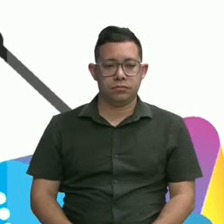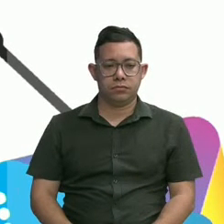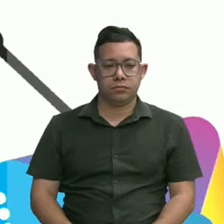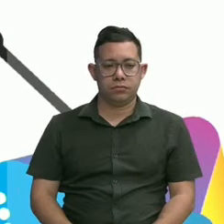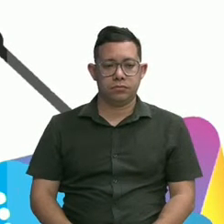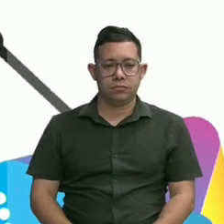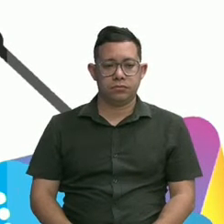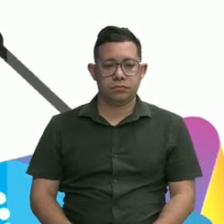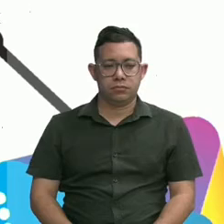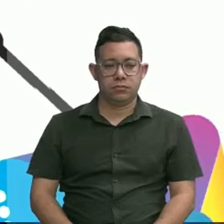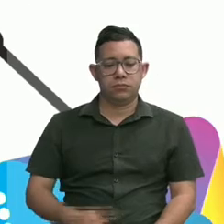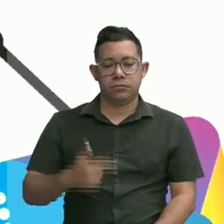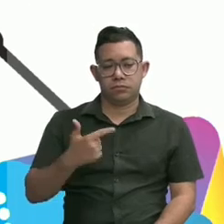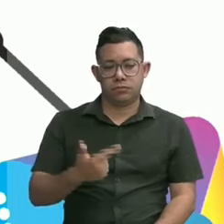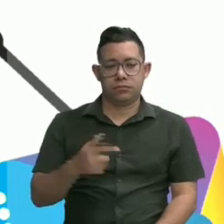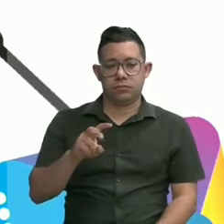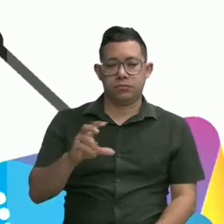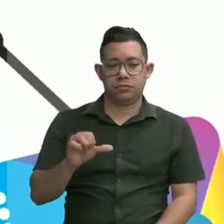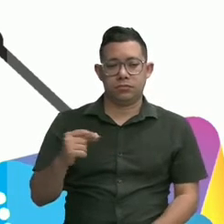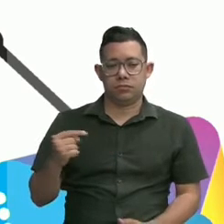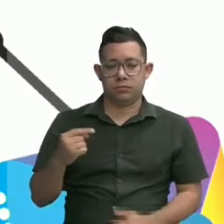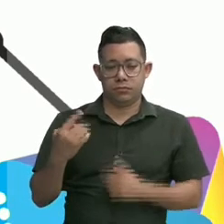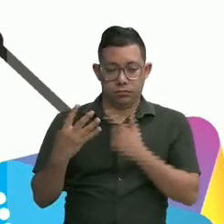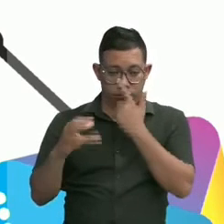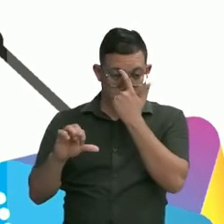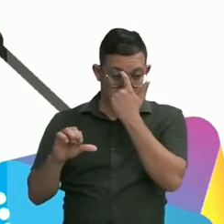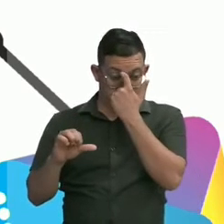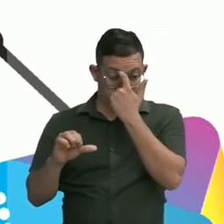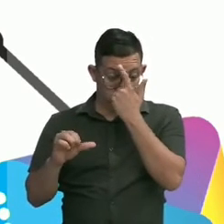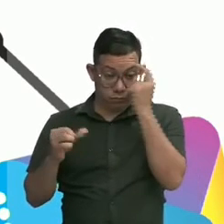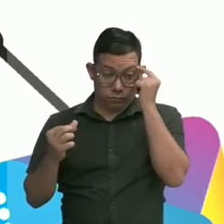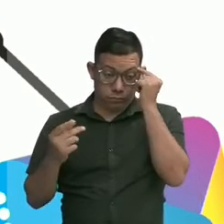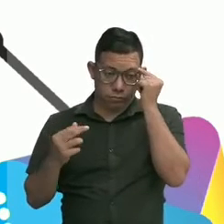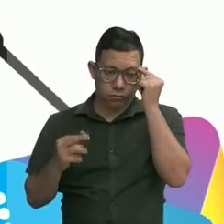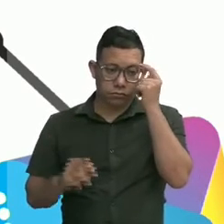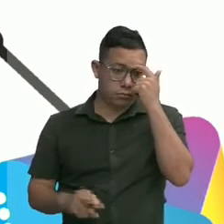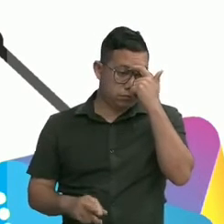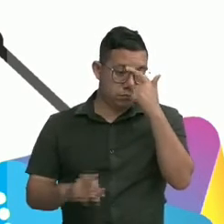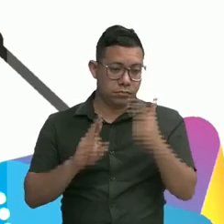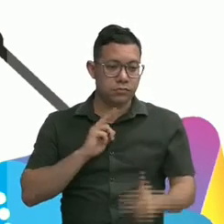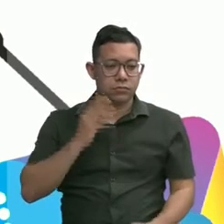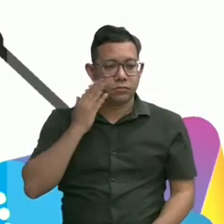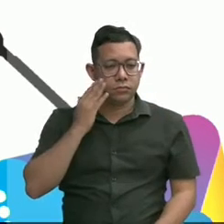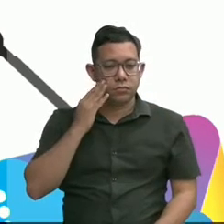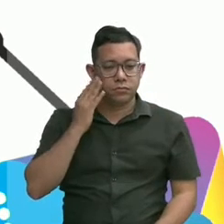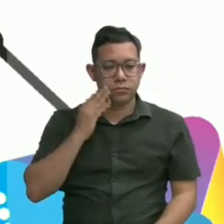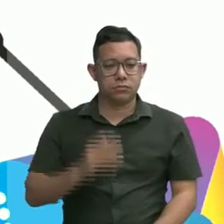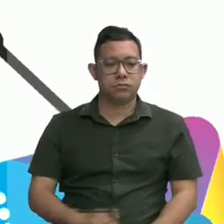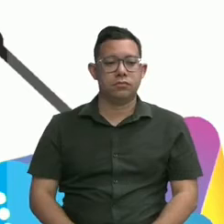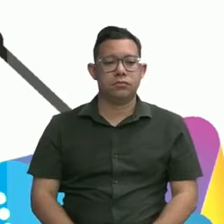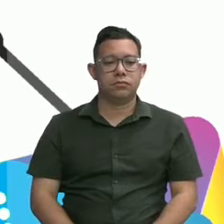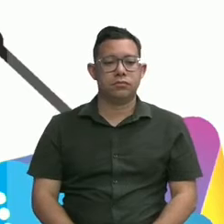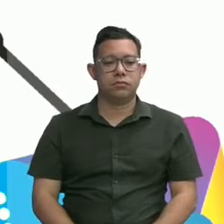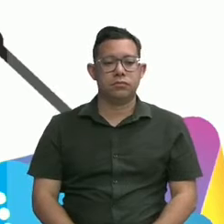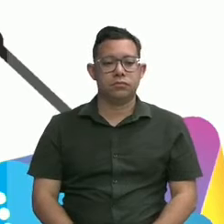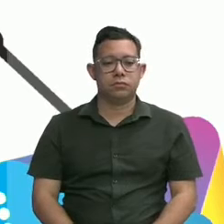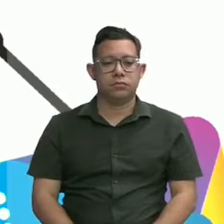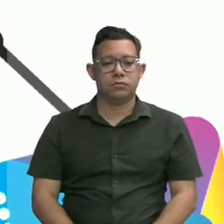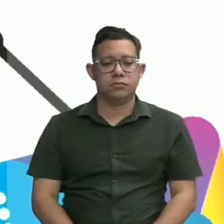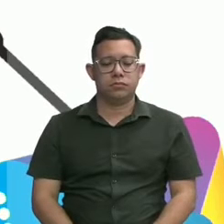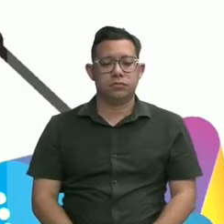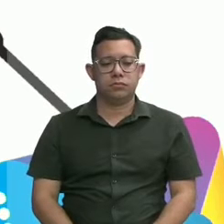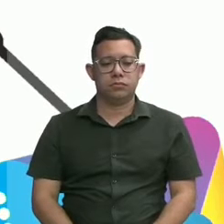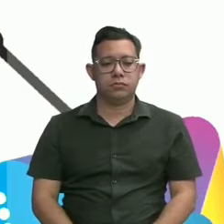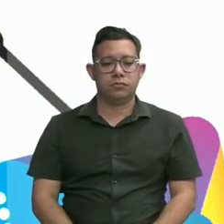49 a 56 - 49 você encontrar então Lara da parte vermelha daria certinho Tá bom